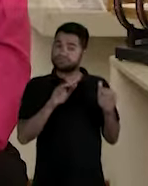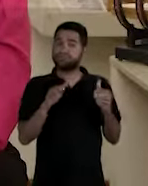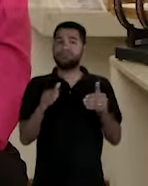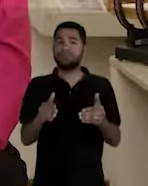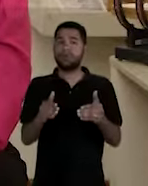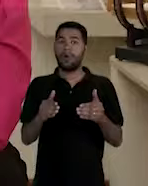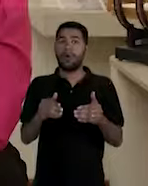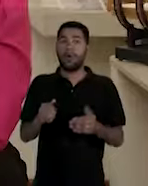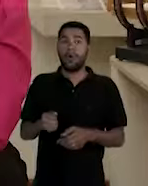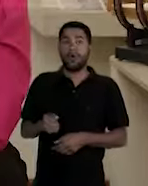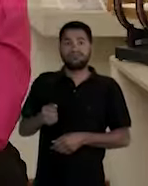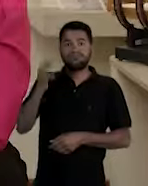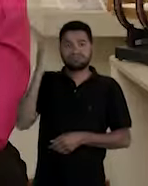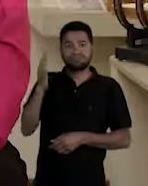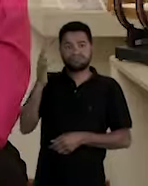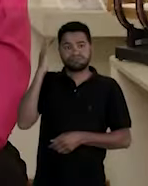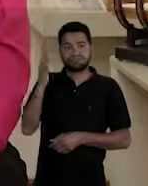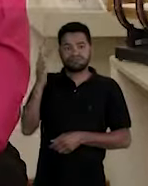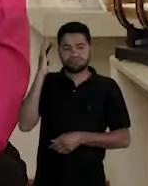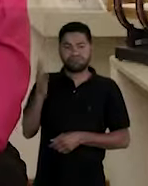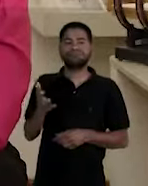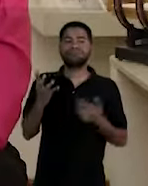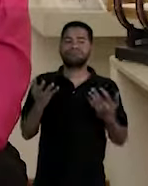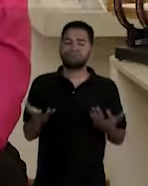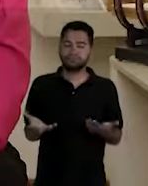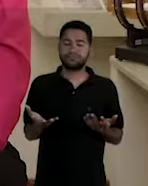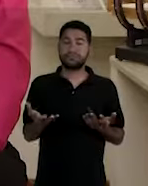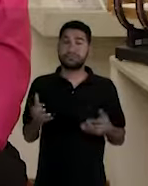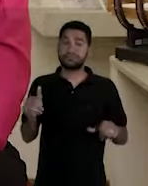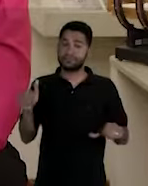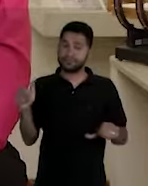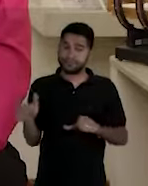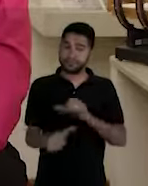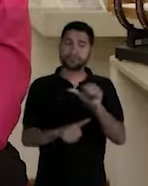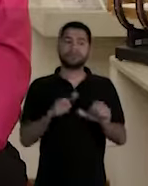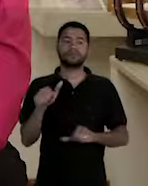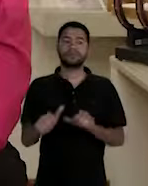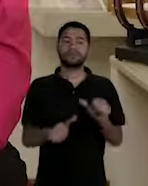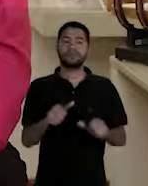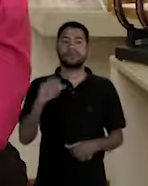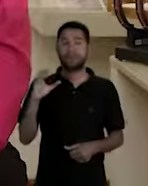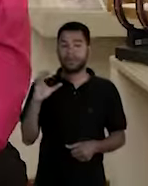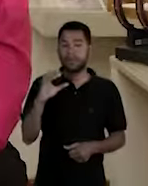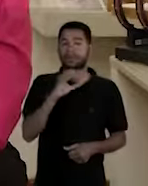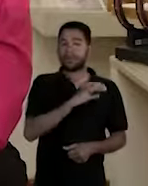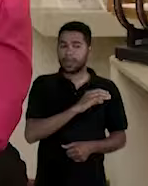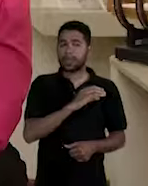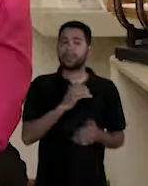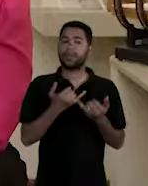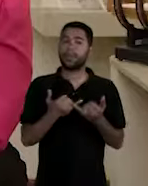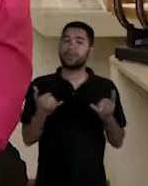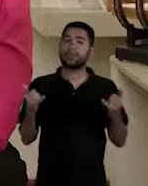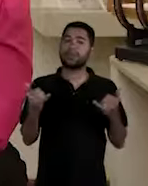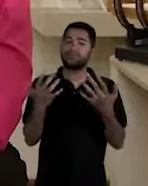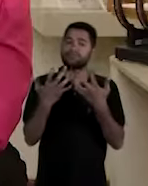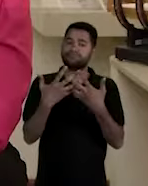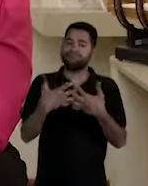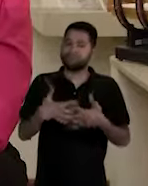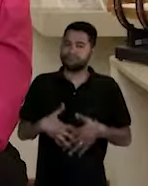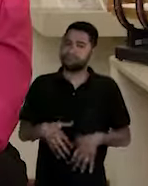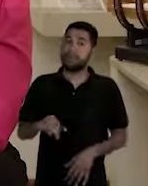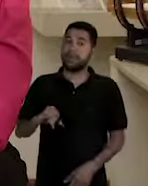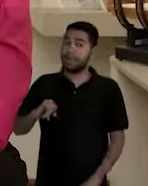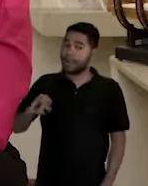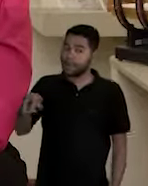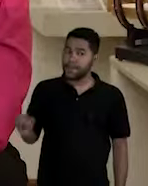alta velocidade para as pás, né? Então eu estou transformando o calor em energia mecânica. E eu